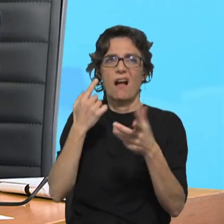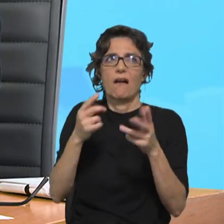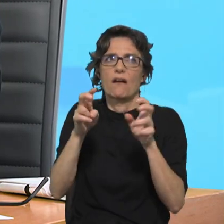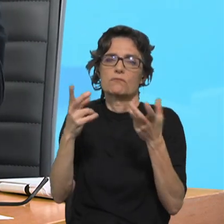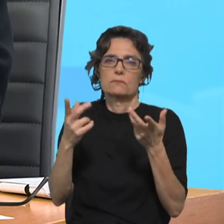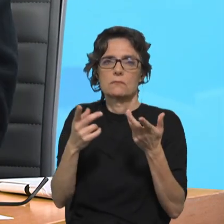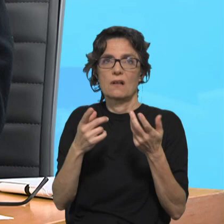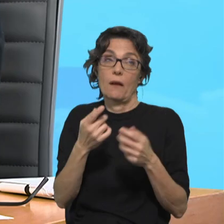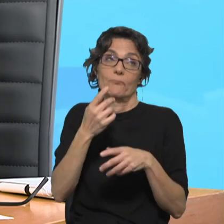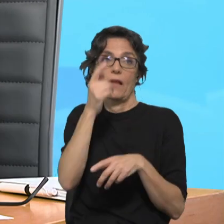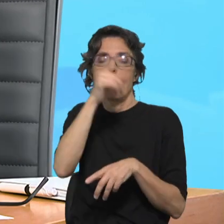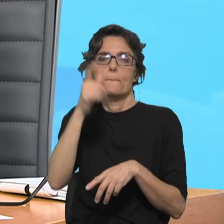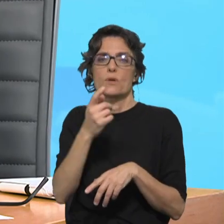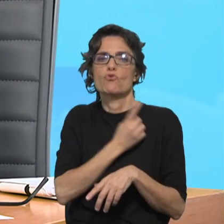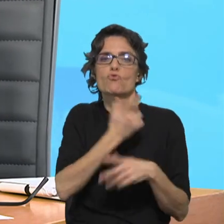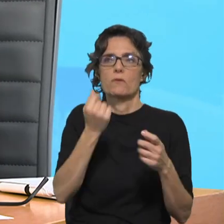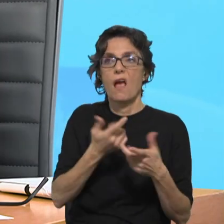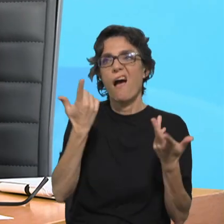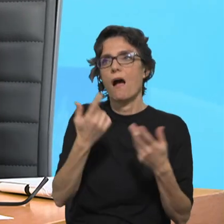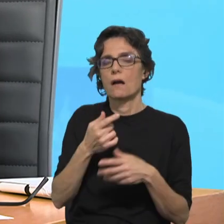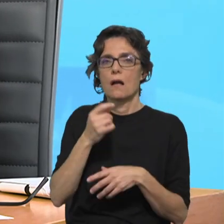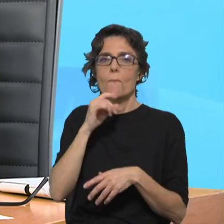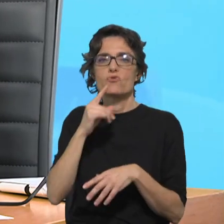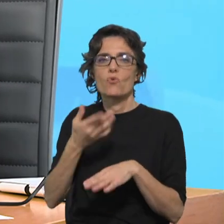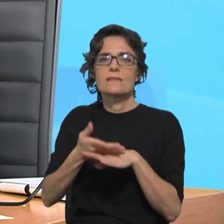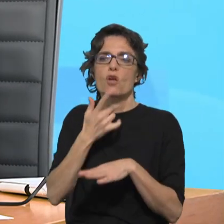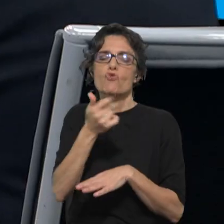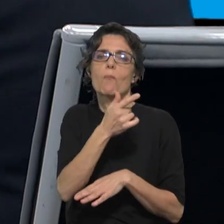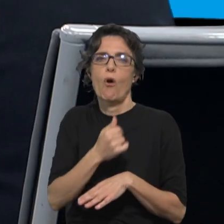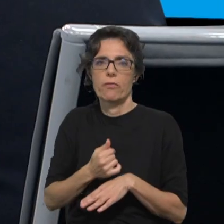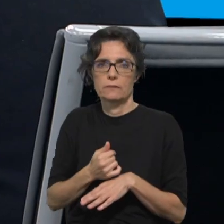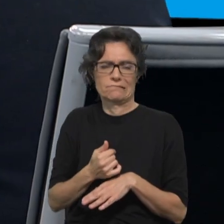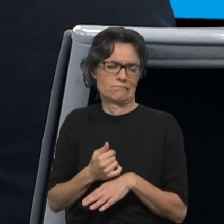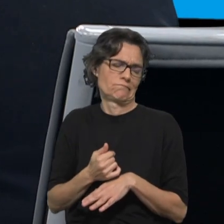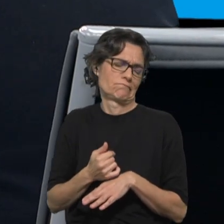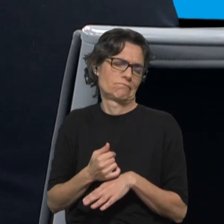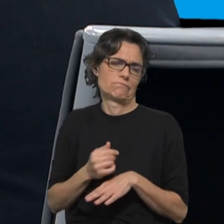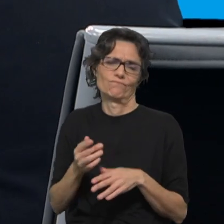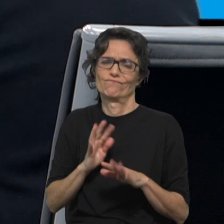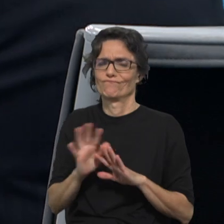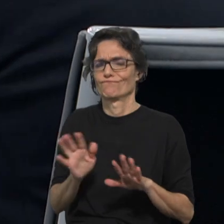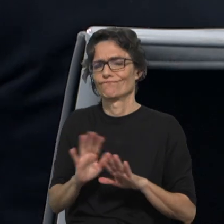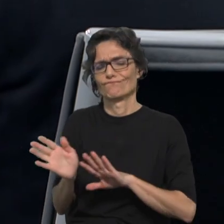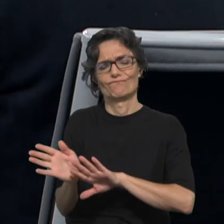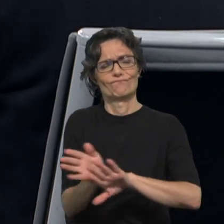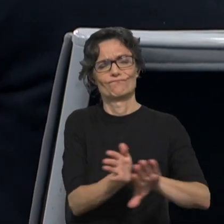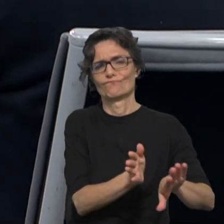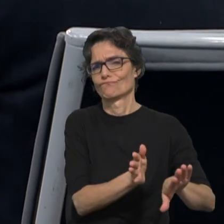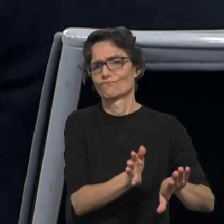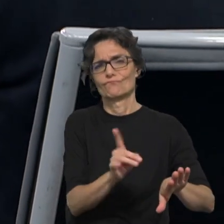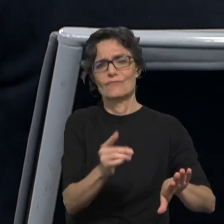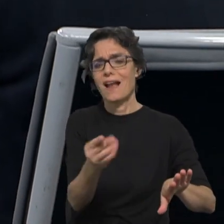pessoas solteiras, o celibato. Não, não devemos ir por aí. Porquê? Porque as crianças